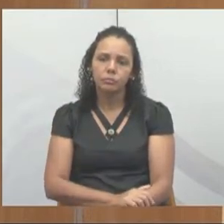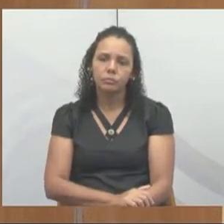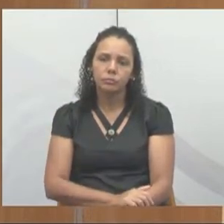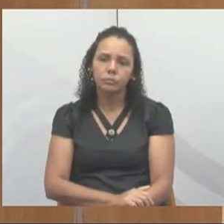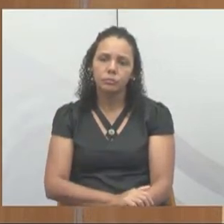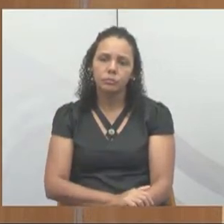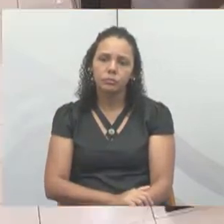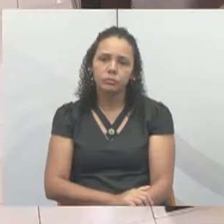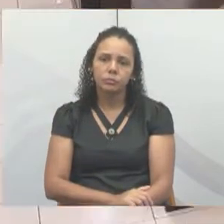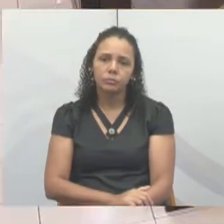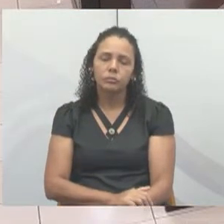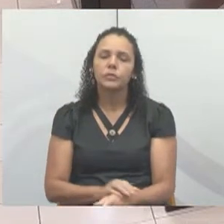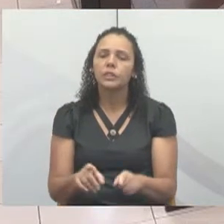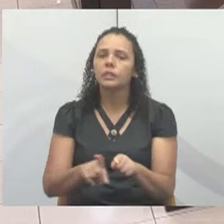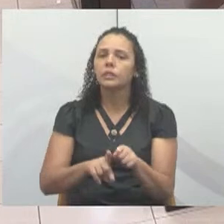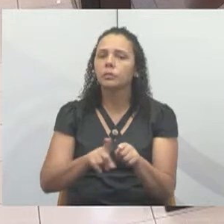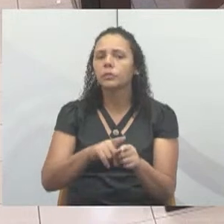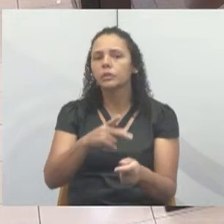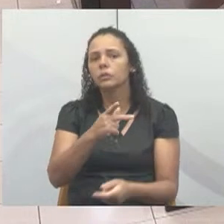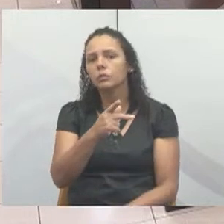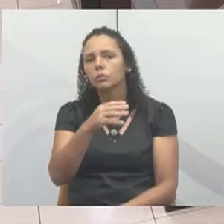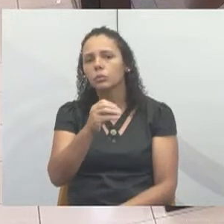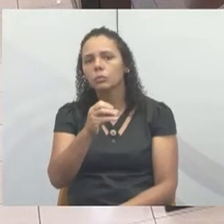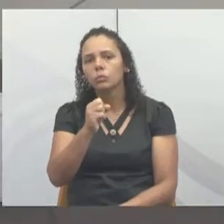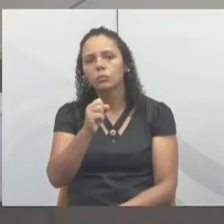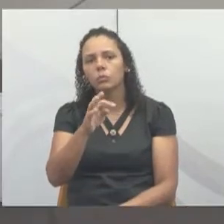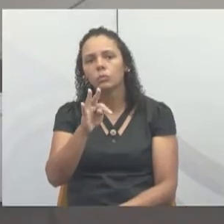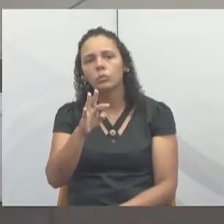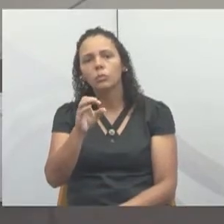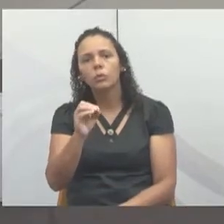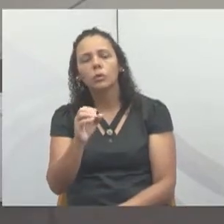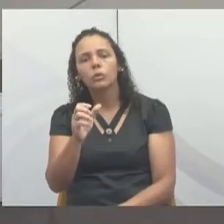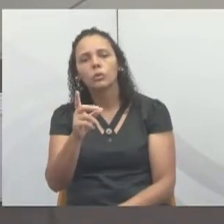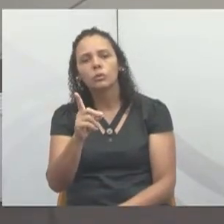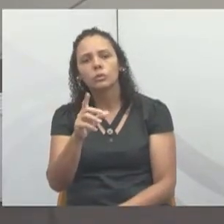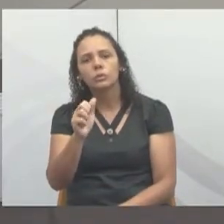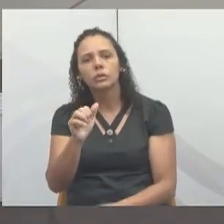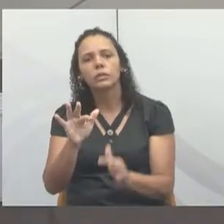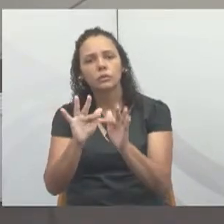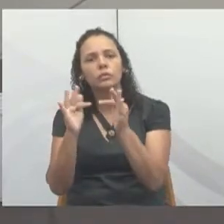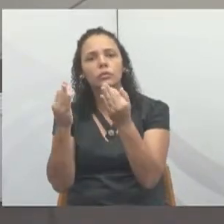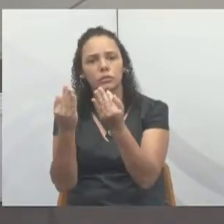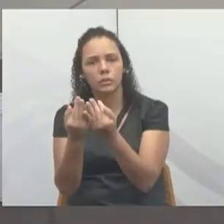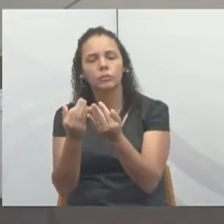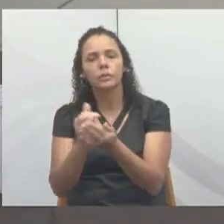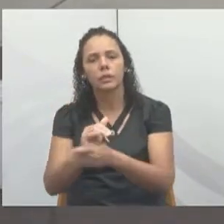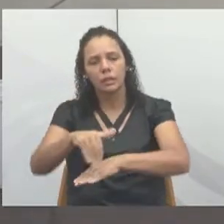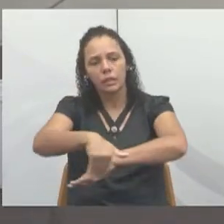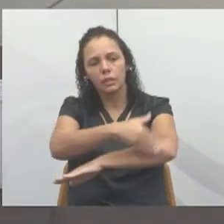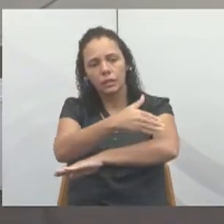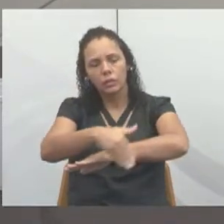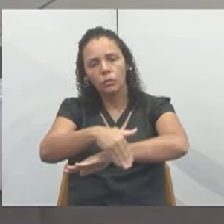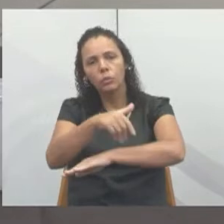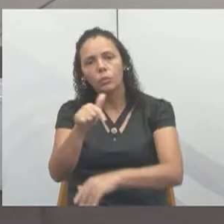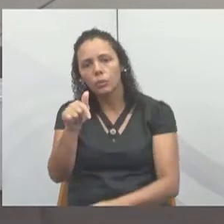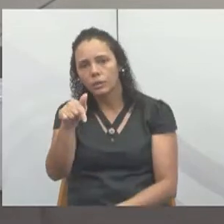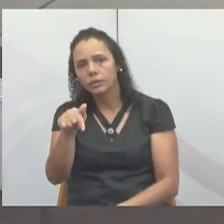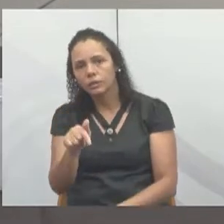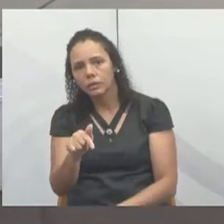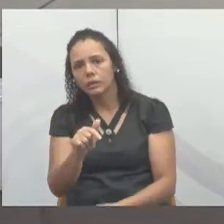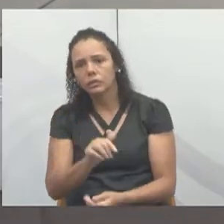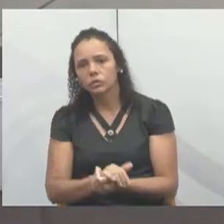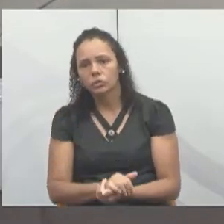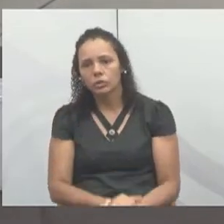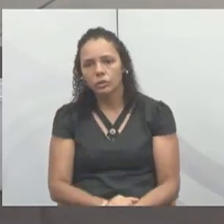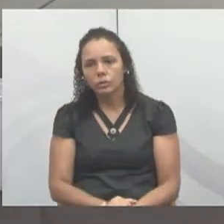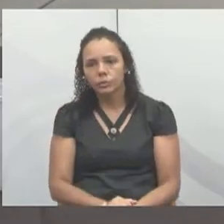e o posto da família, que hoje vai ser na rua Arthur Casarino, a rua 7, antiga 7, está fazendo, a firma